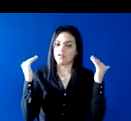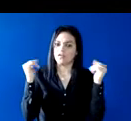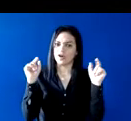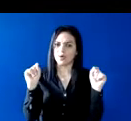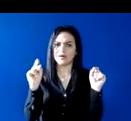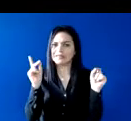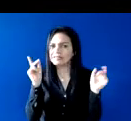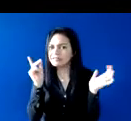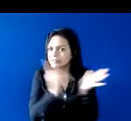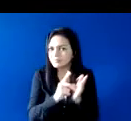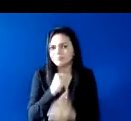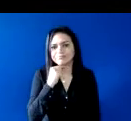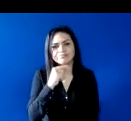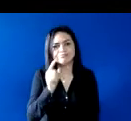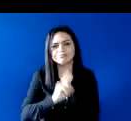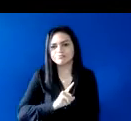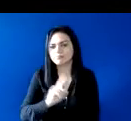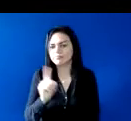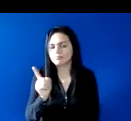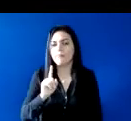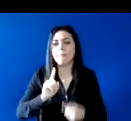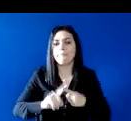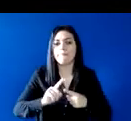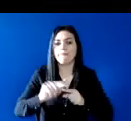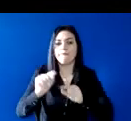efetivou. Na verdade, foi